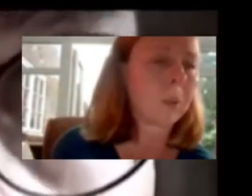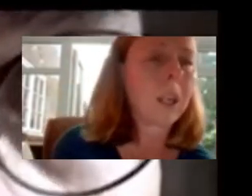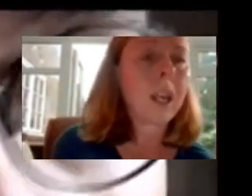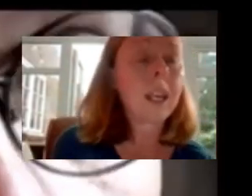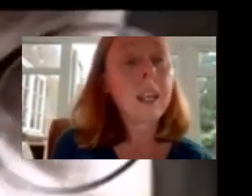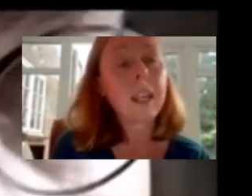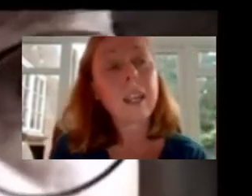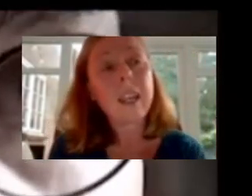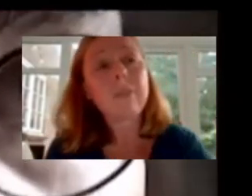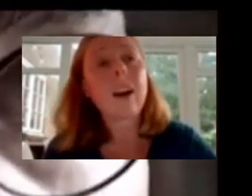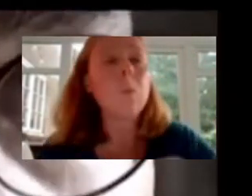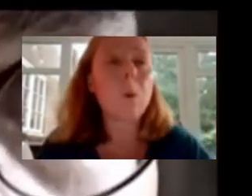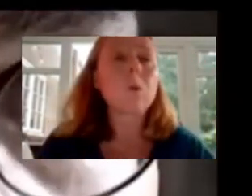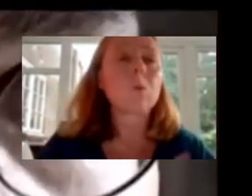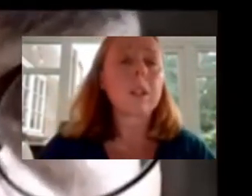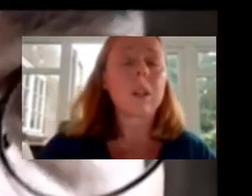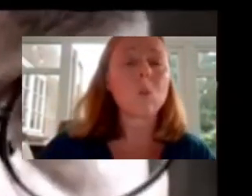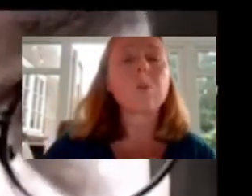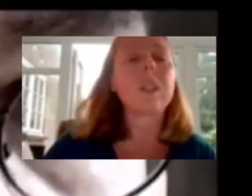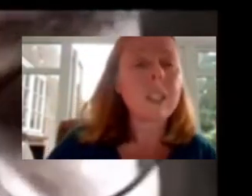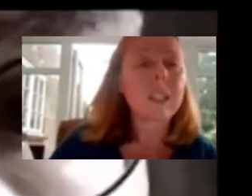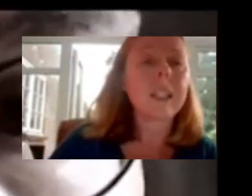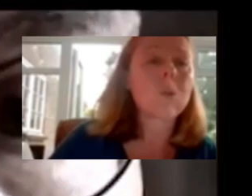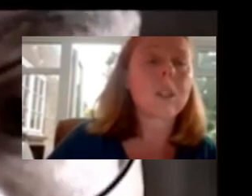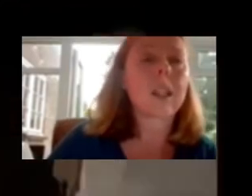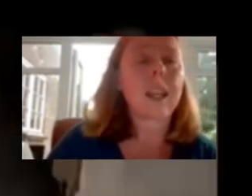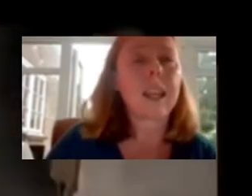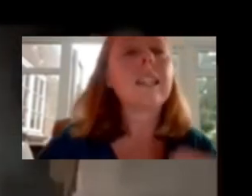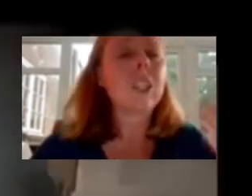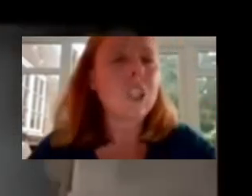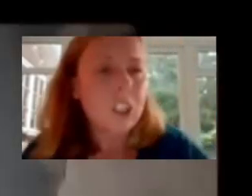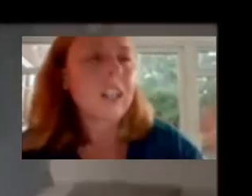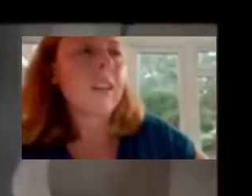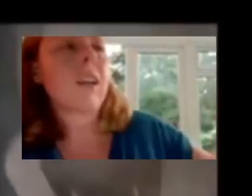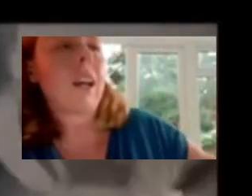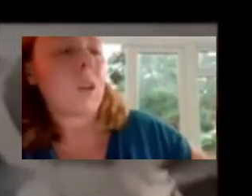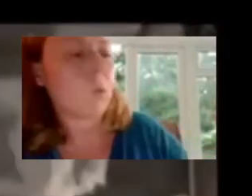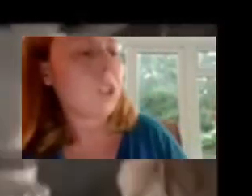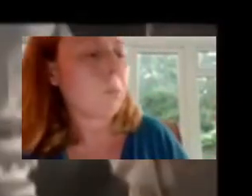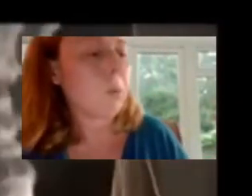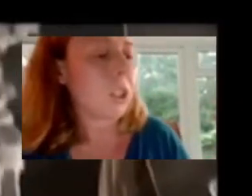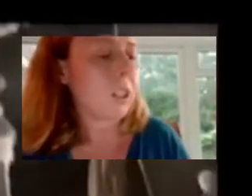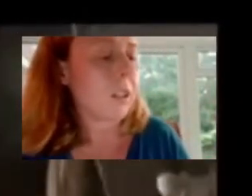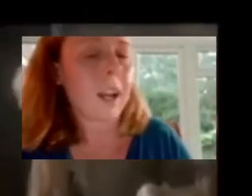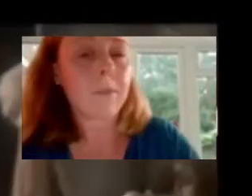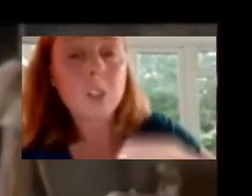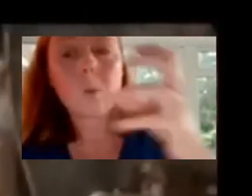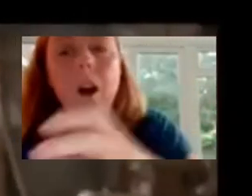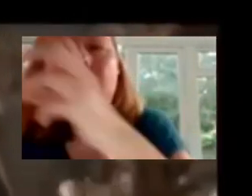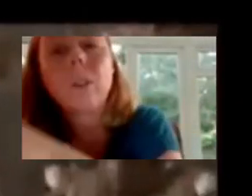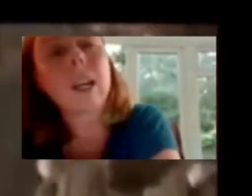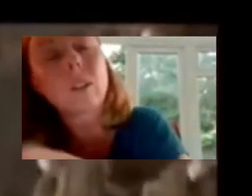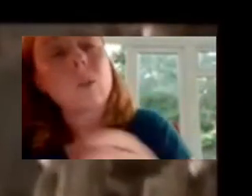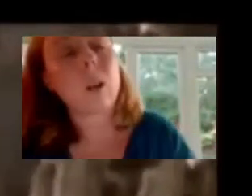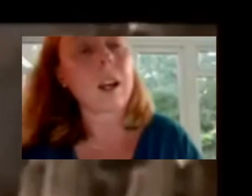exemplo. E fala um pouco sobre os possíveis danos em insistir em um tipo de